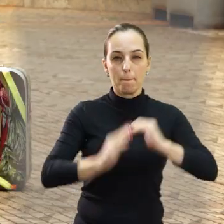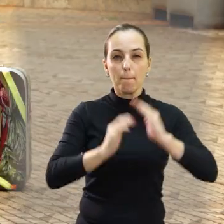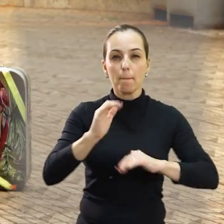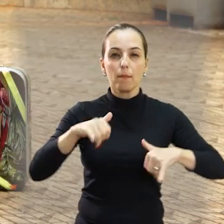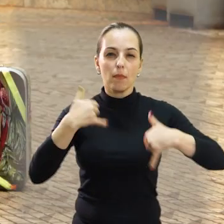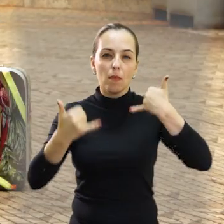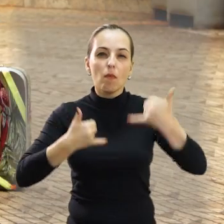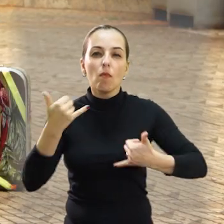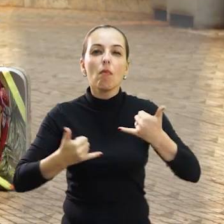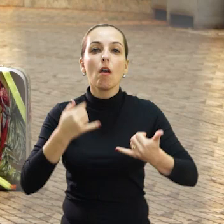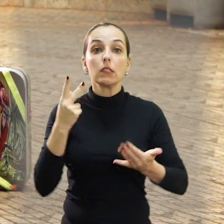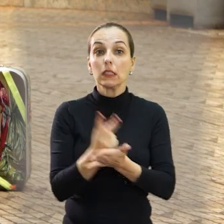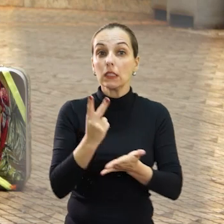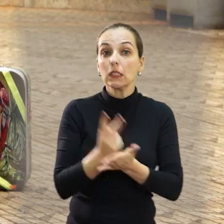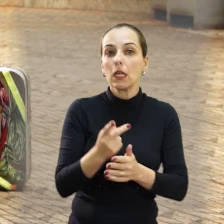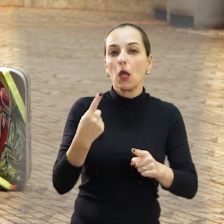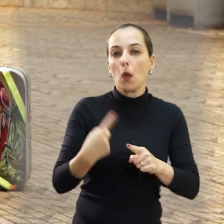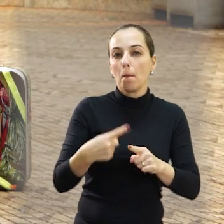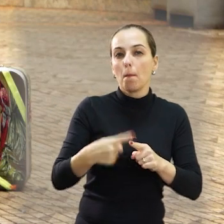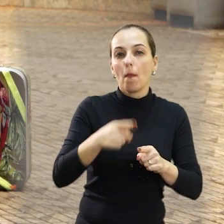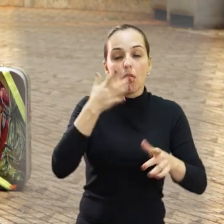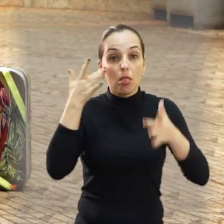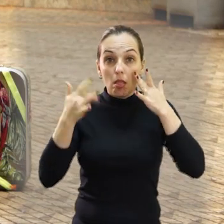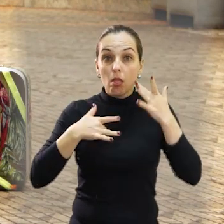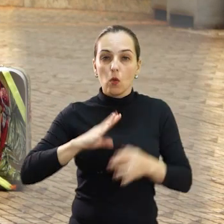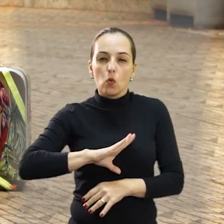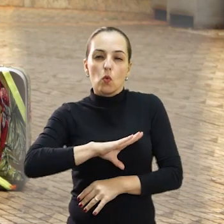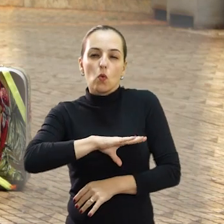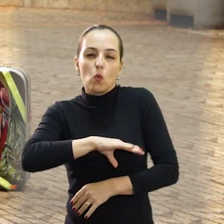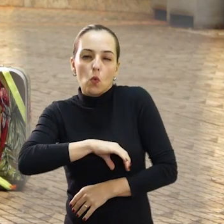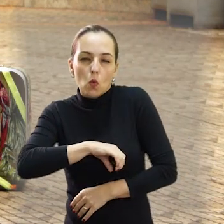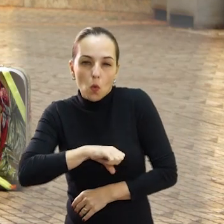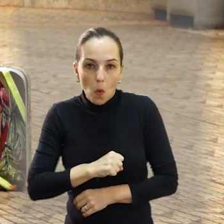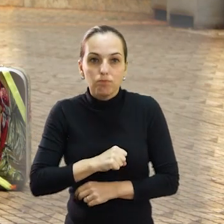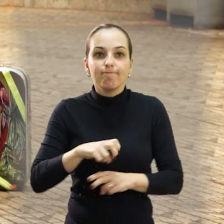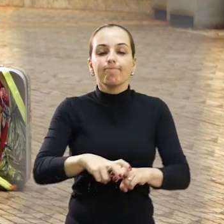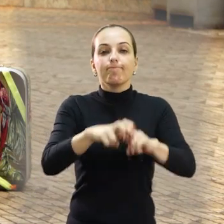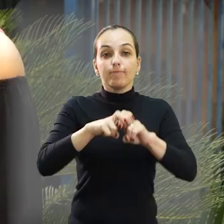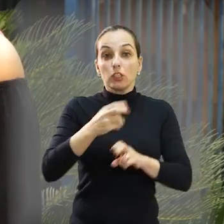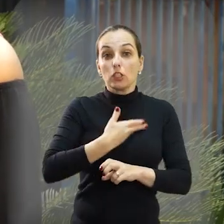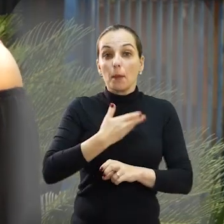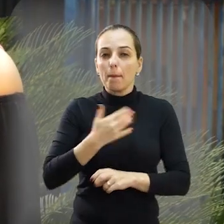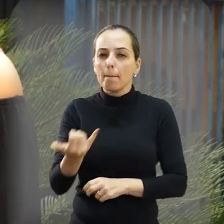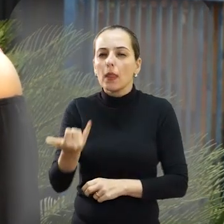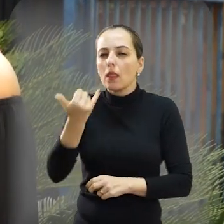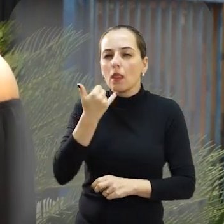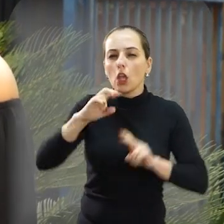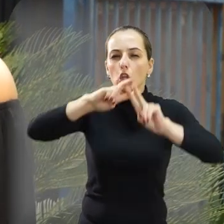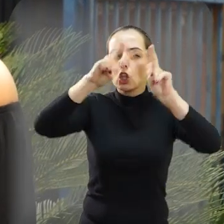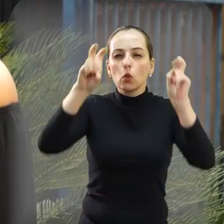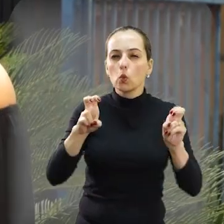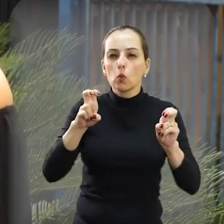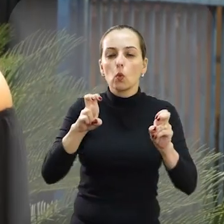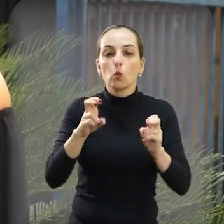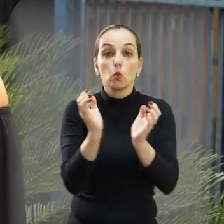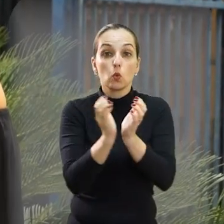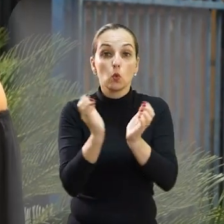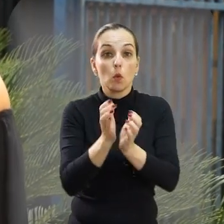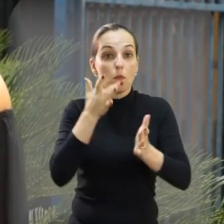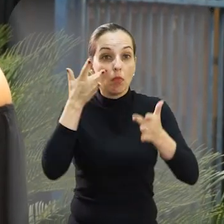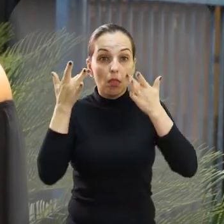minhas aulas eram sempre dinâmicas. E um amigo, sabendo dessa minha paixão pelo teatro, chegou até mim e disse